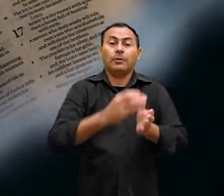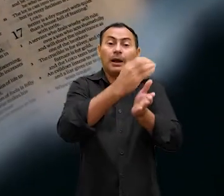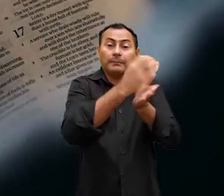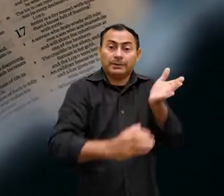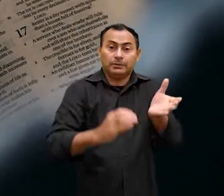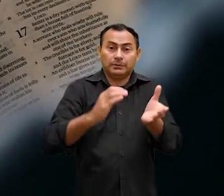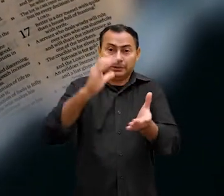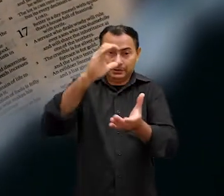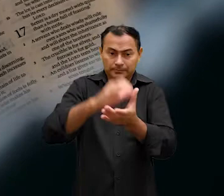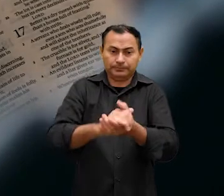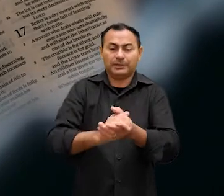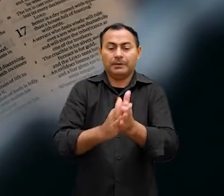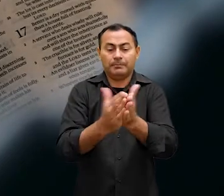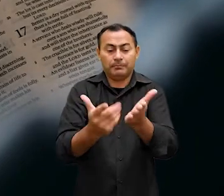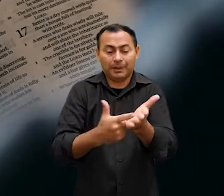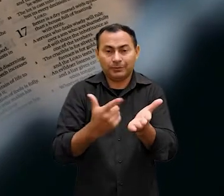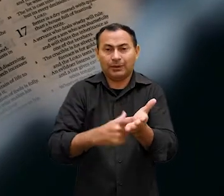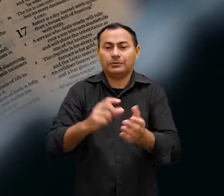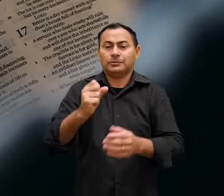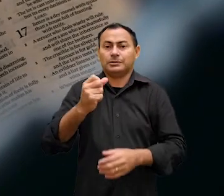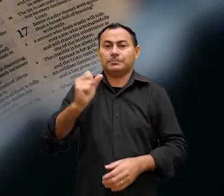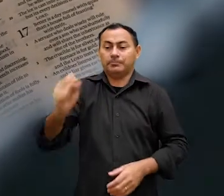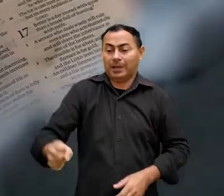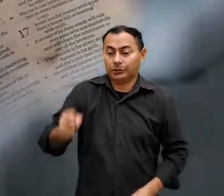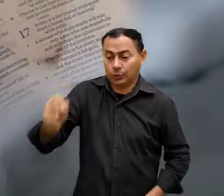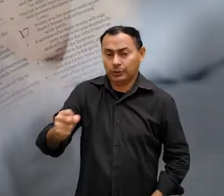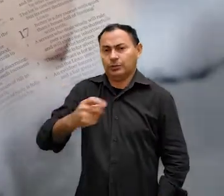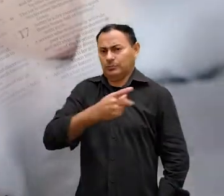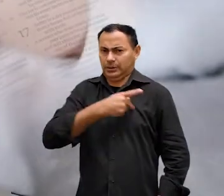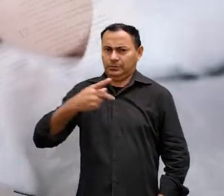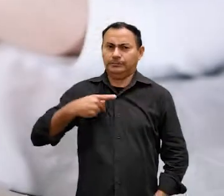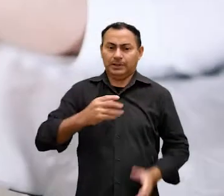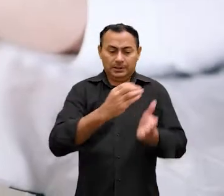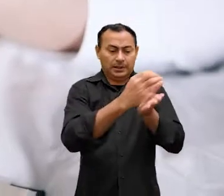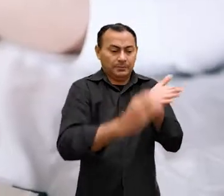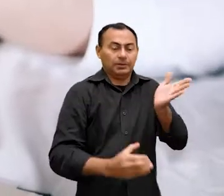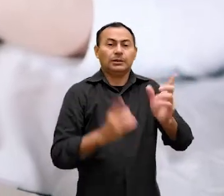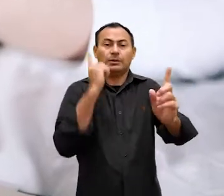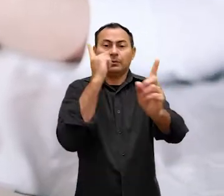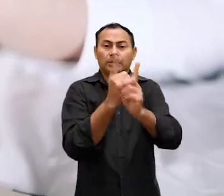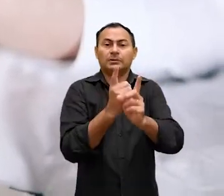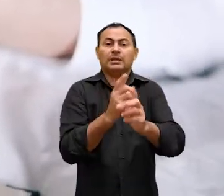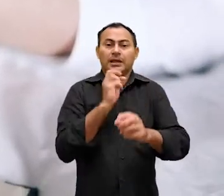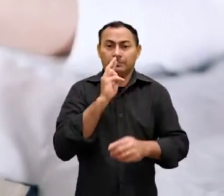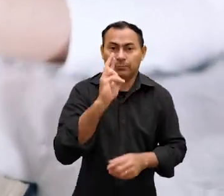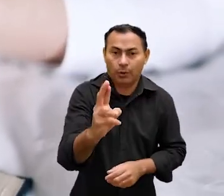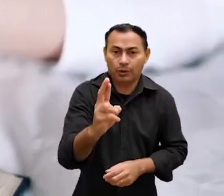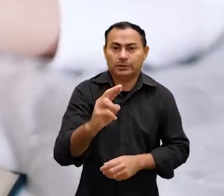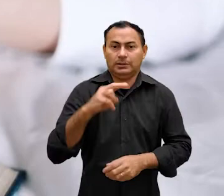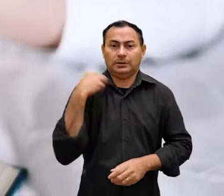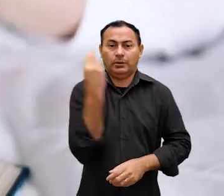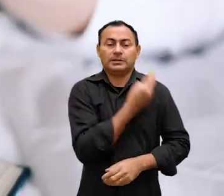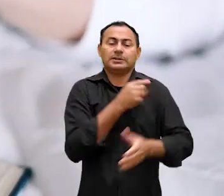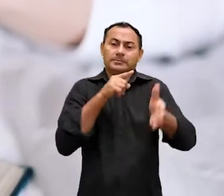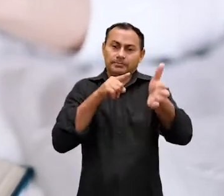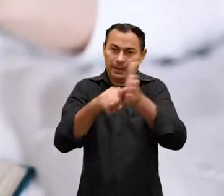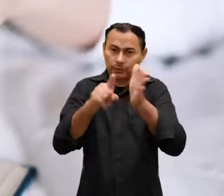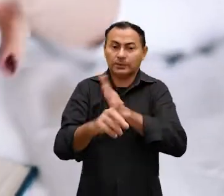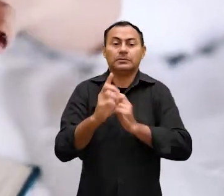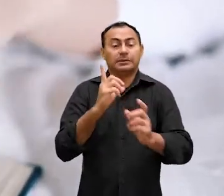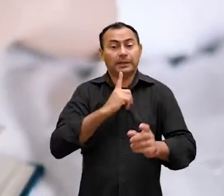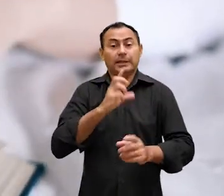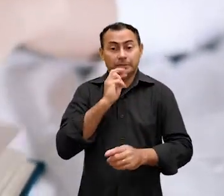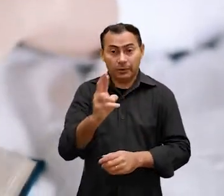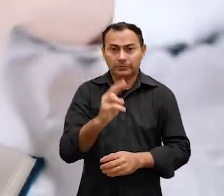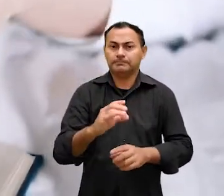casamento e manual dos pastores. Neste capítulo encontraremos respostas para nossas perguntas, por isso é